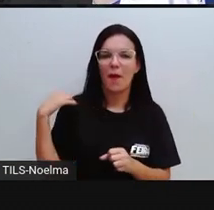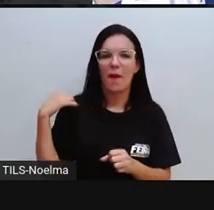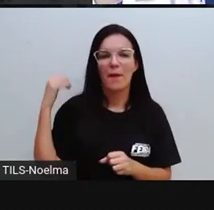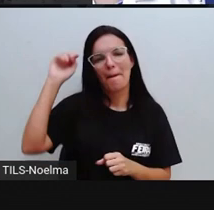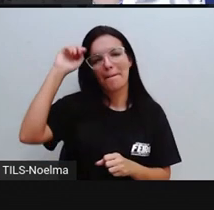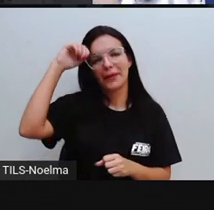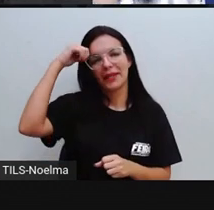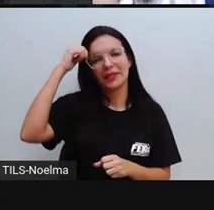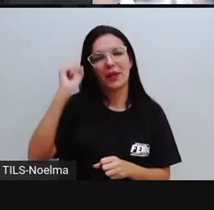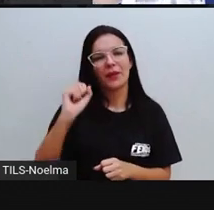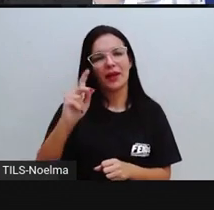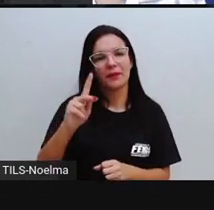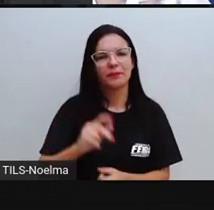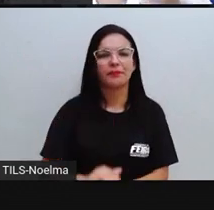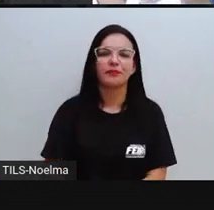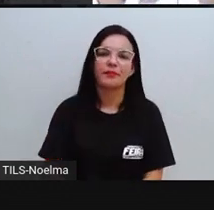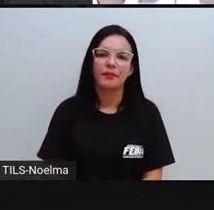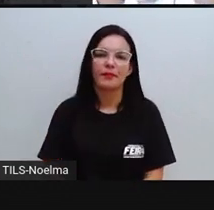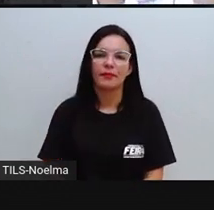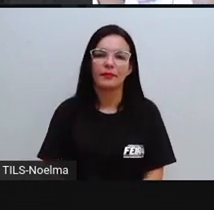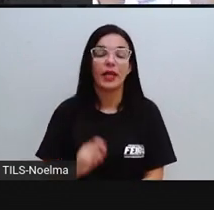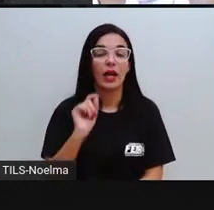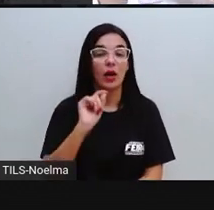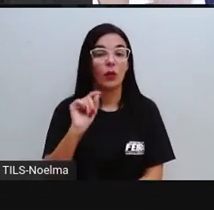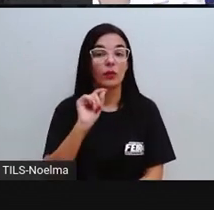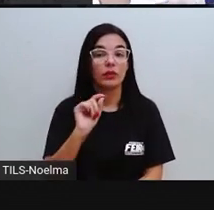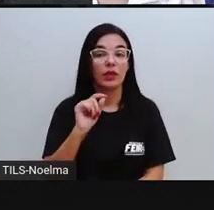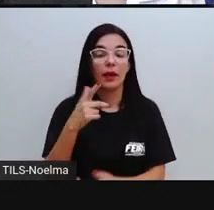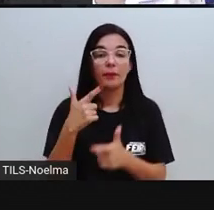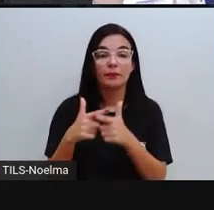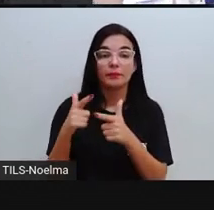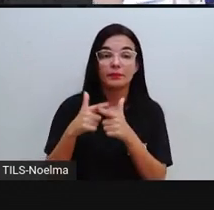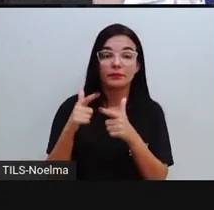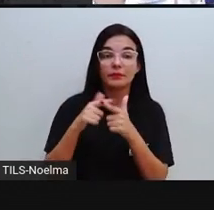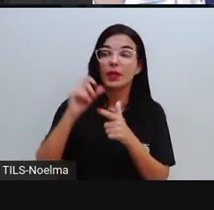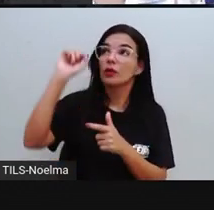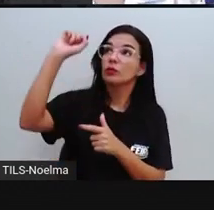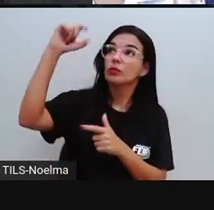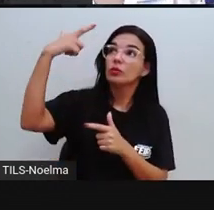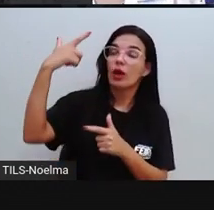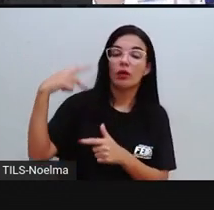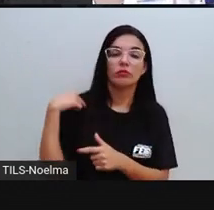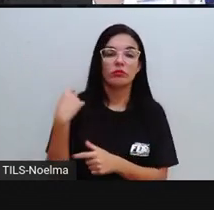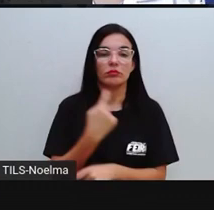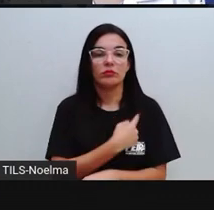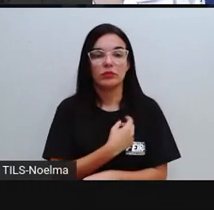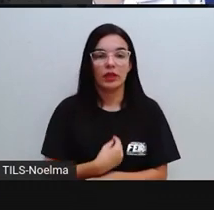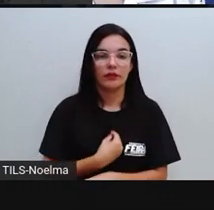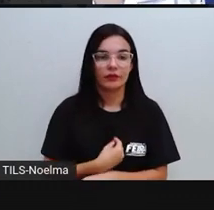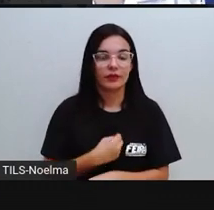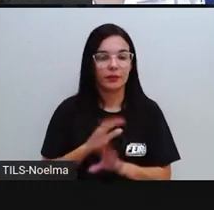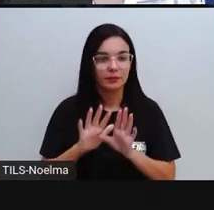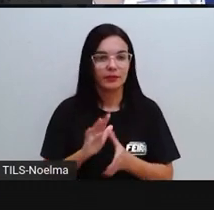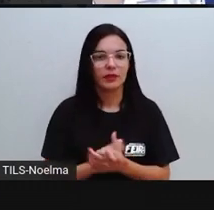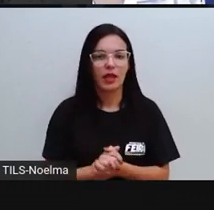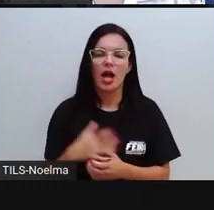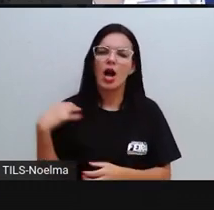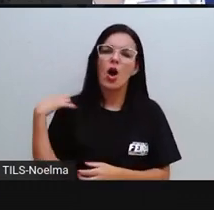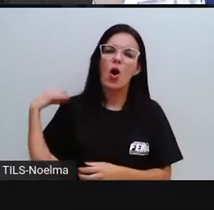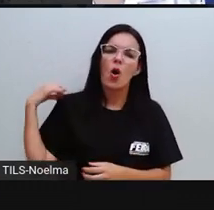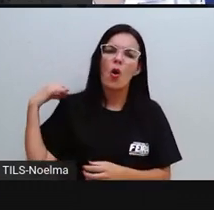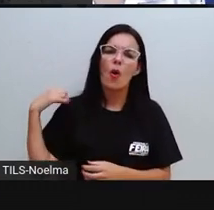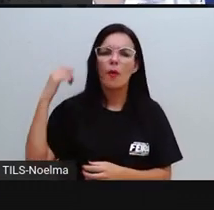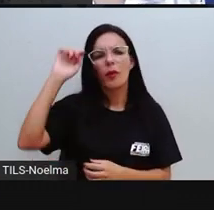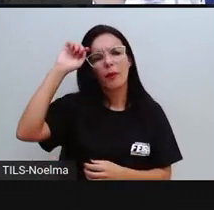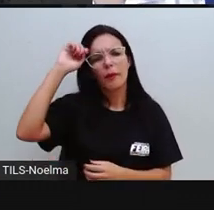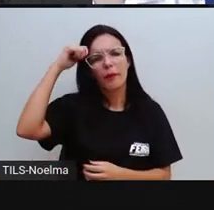bom? Olha lá, a interferência do sol na nossa vida. As roupas escuras têm mais